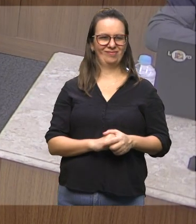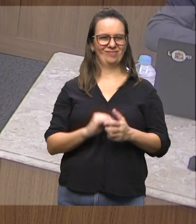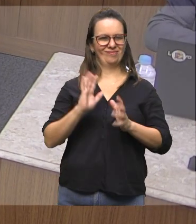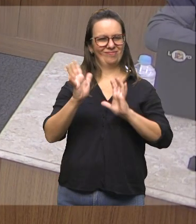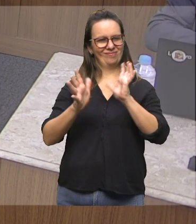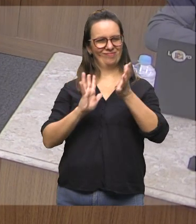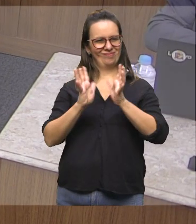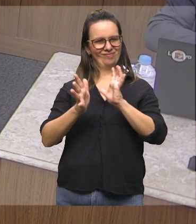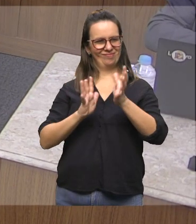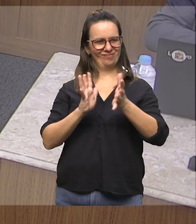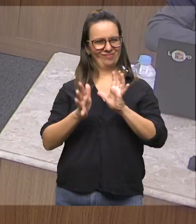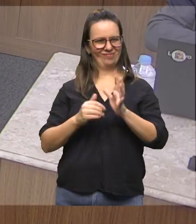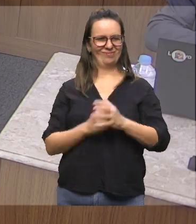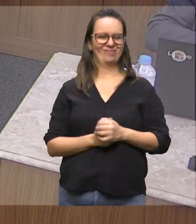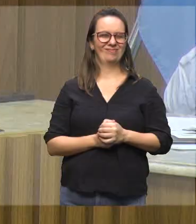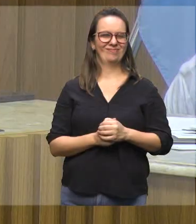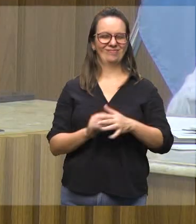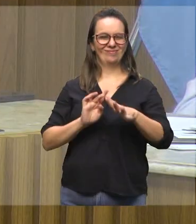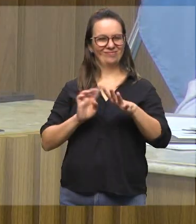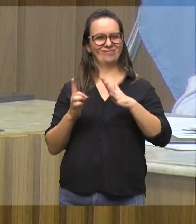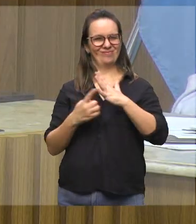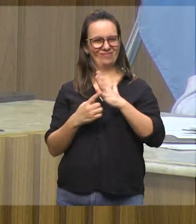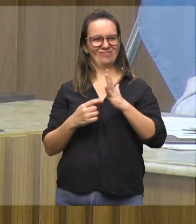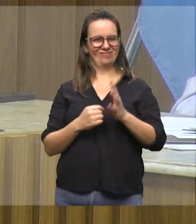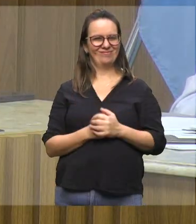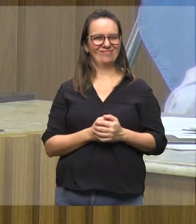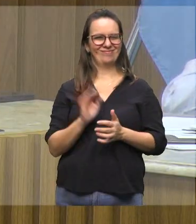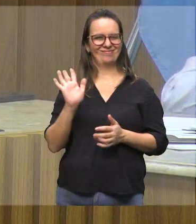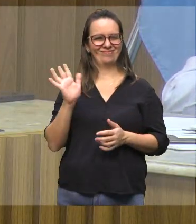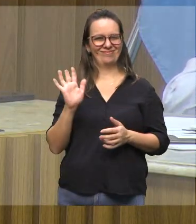libras, as libras, né?